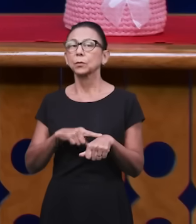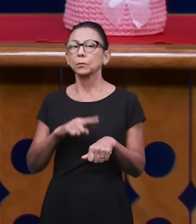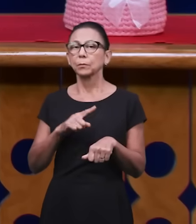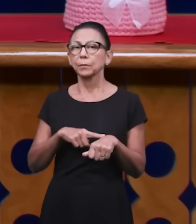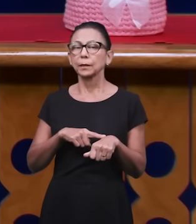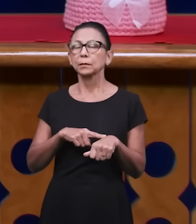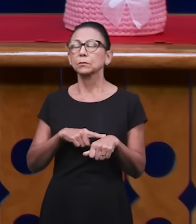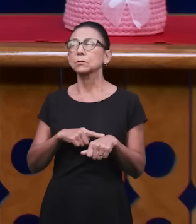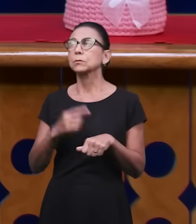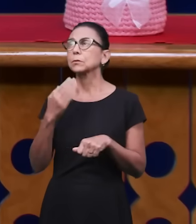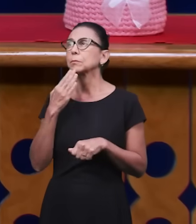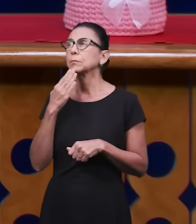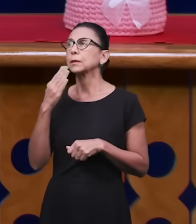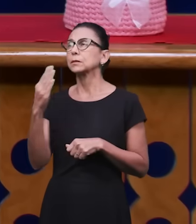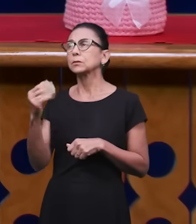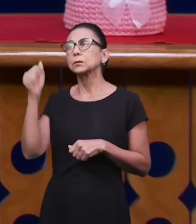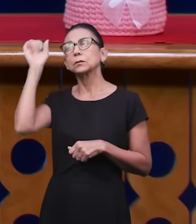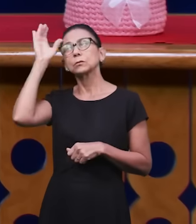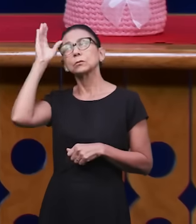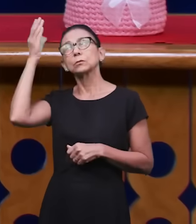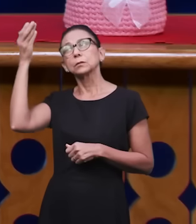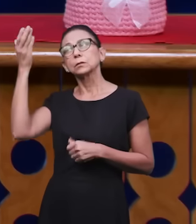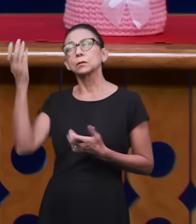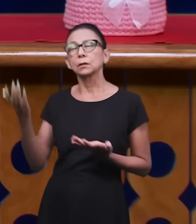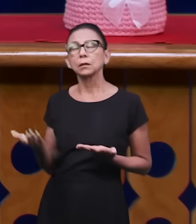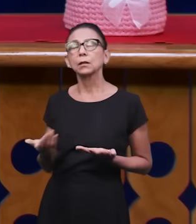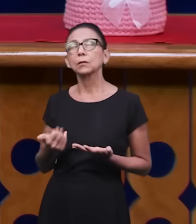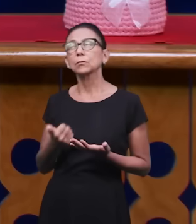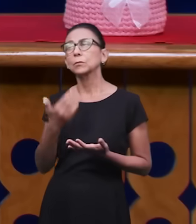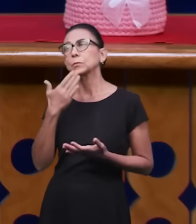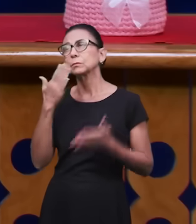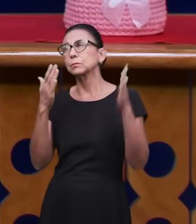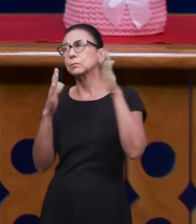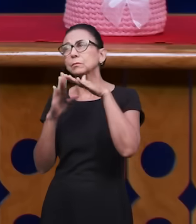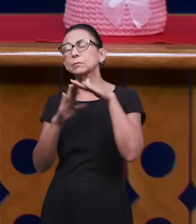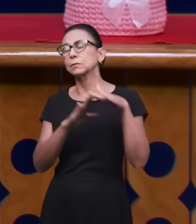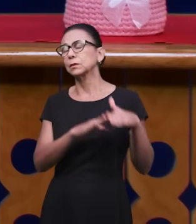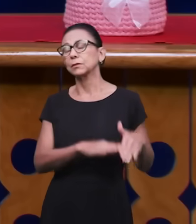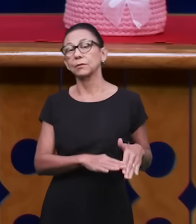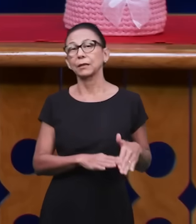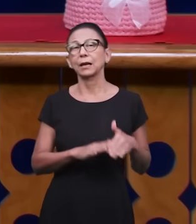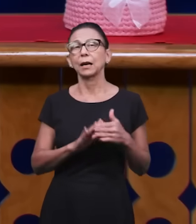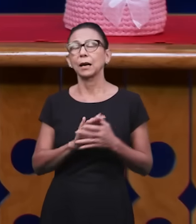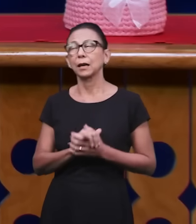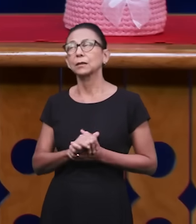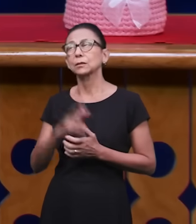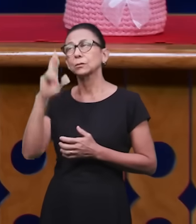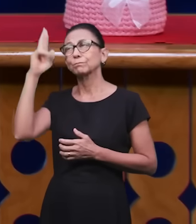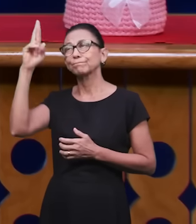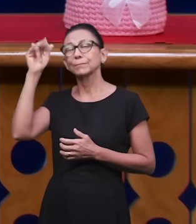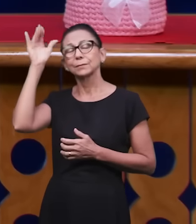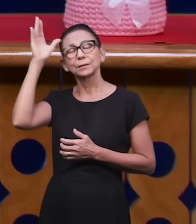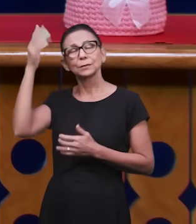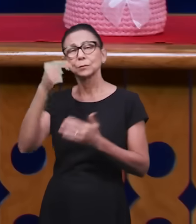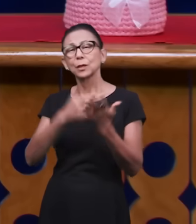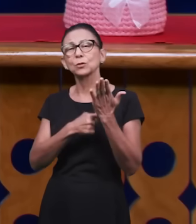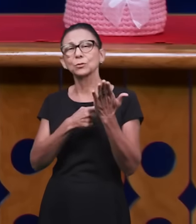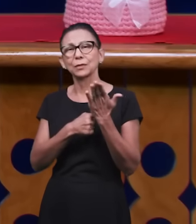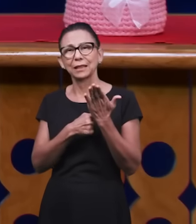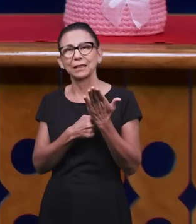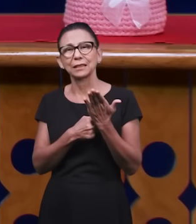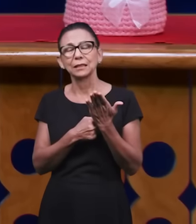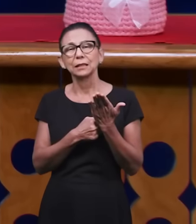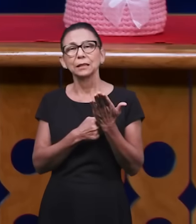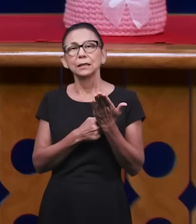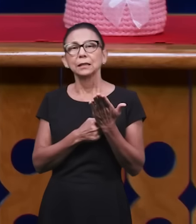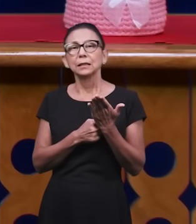alguma solução, algum livramento, alguma intervenção da parte do Senhor. Então nós temos a tendência de